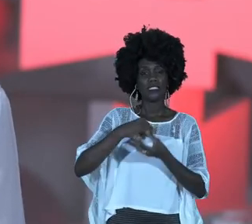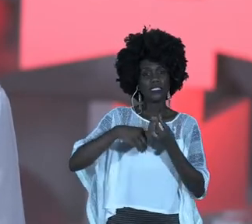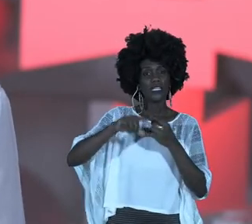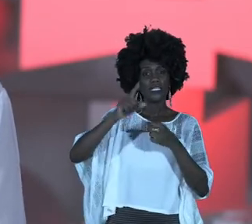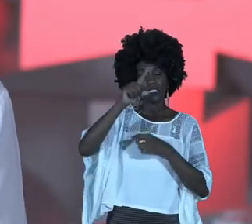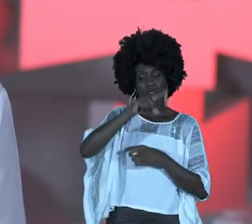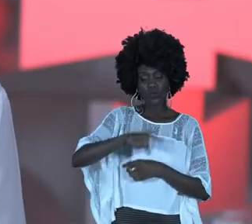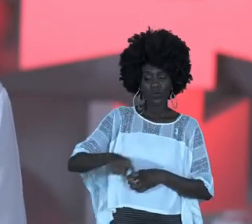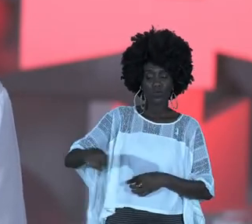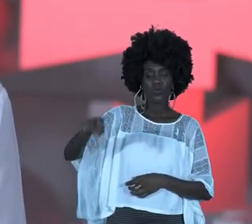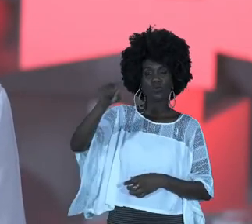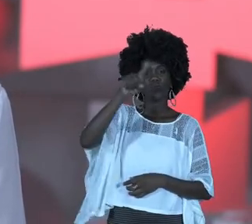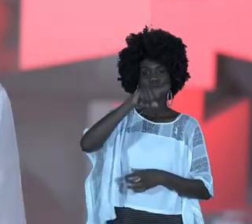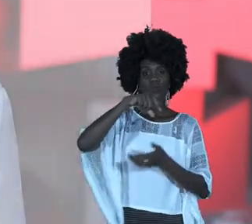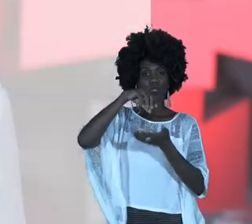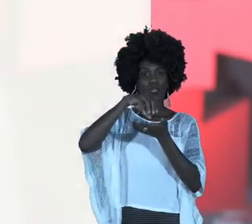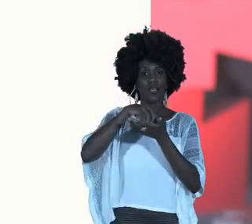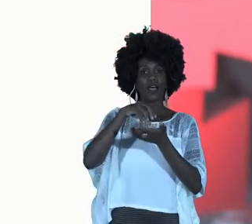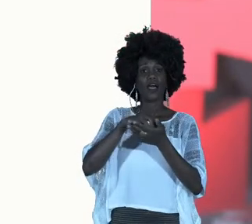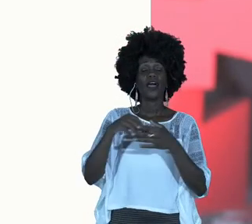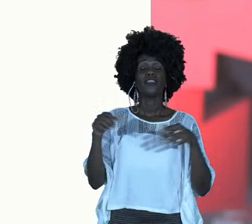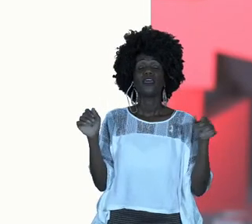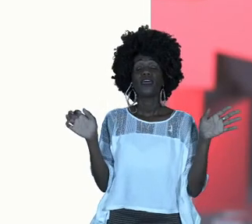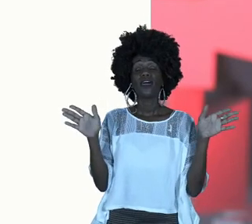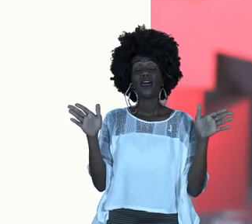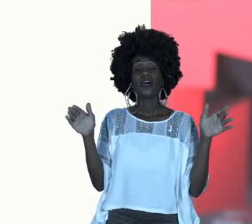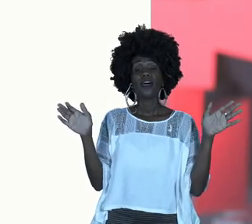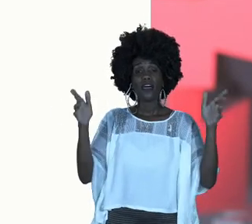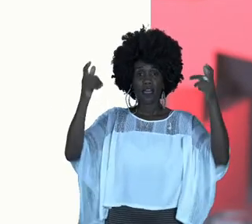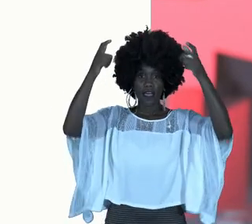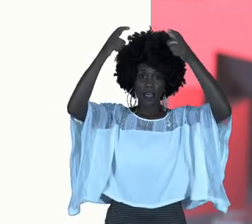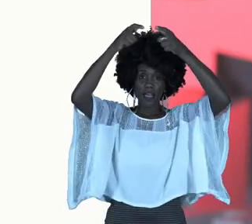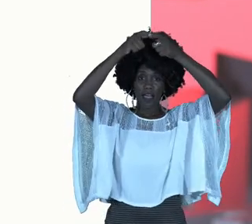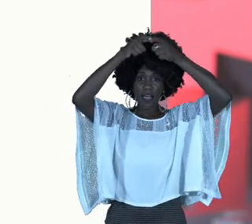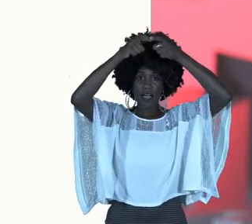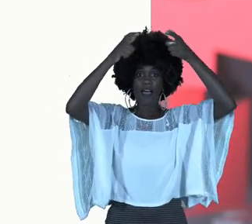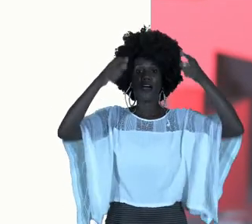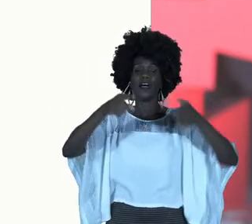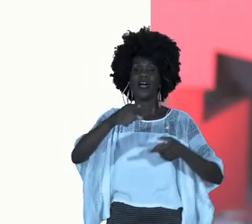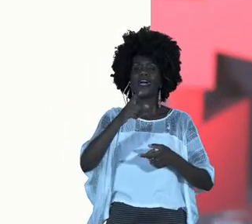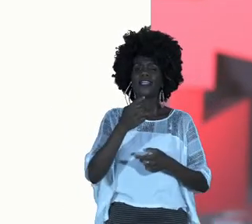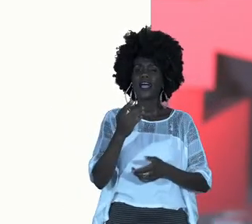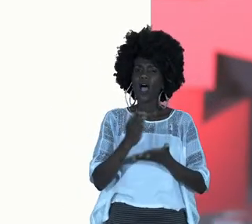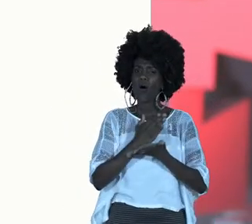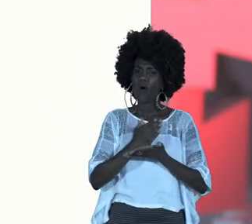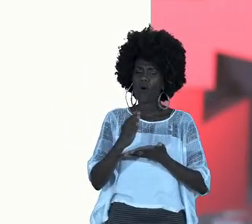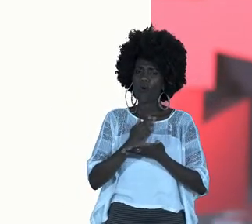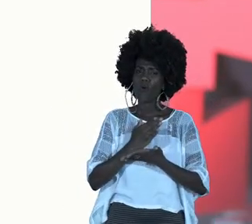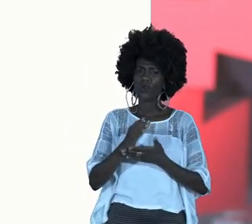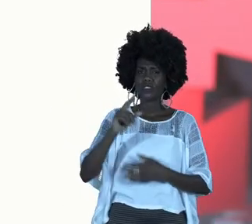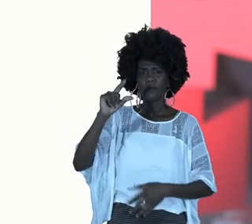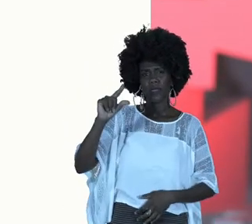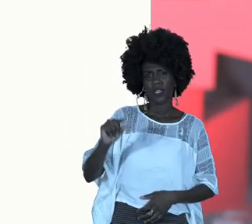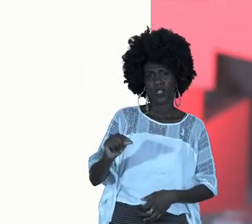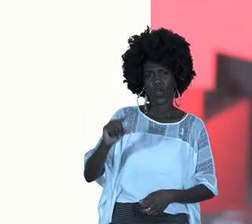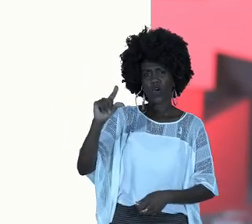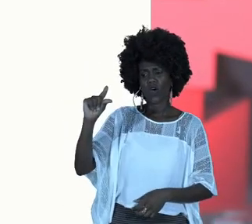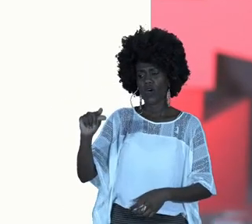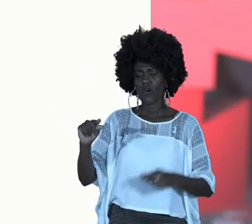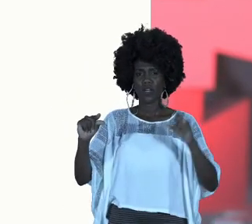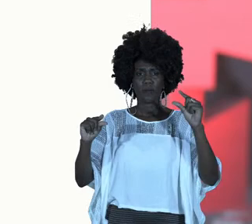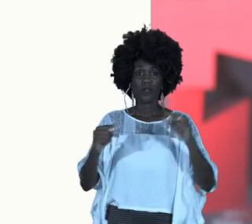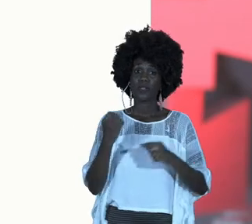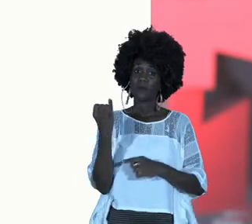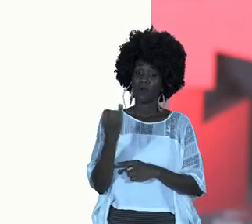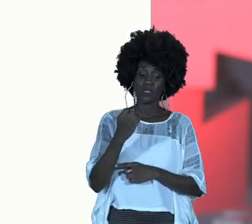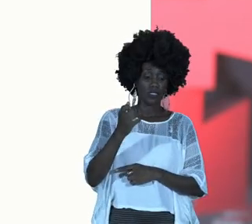circunferência oval e ela está rodeada de anjos e outros personagens menores tamanho, que significa o grau de